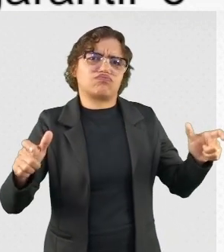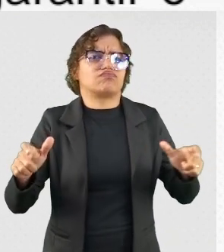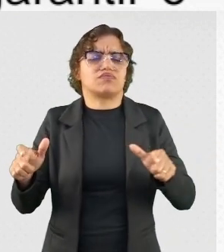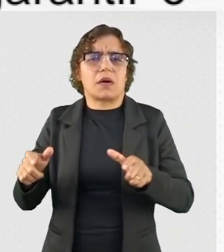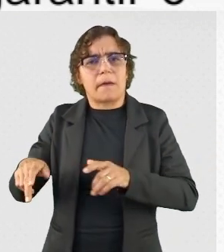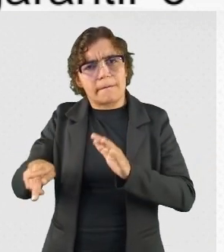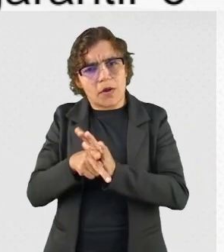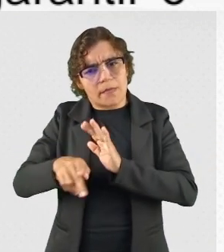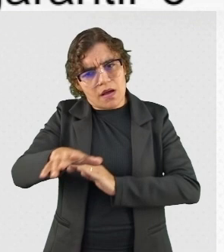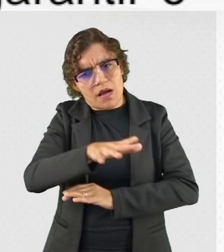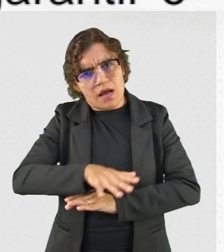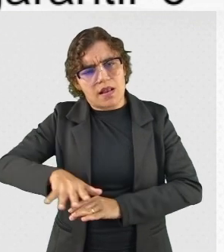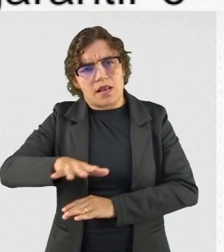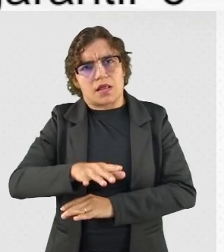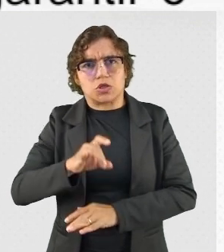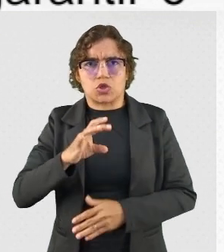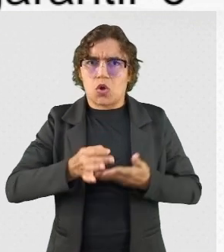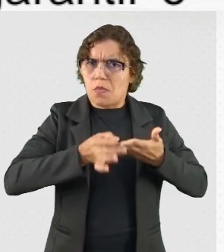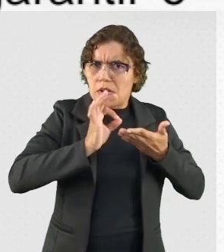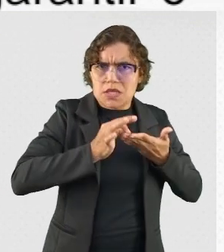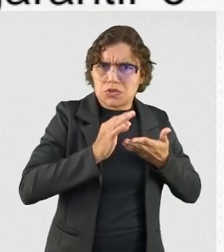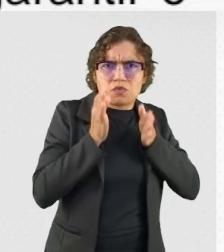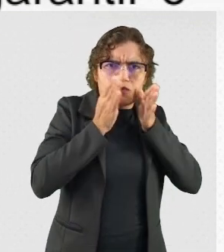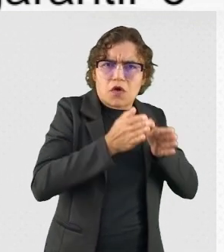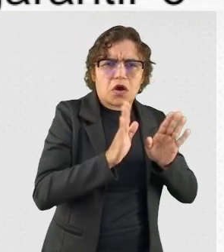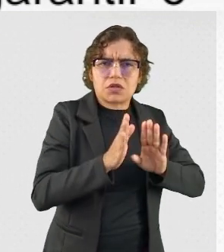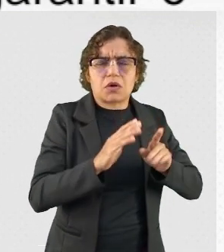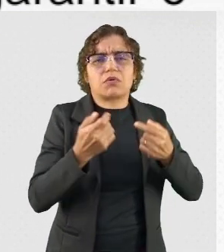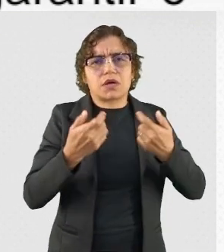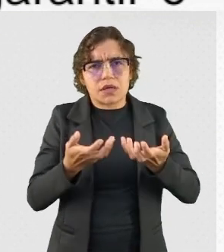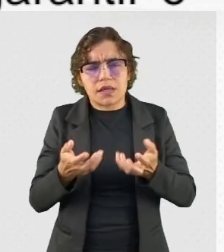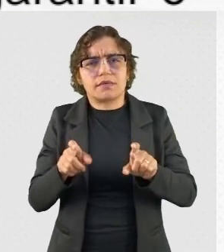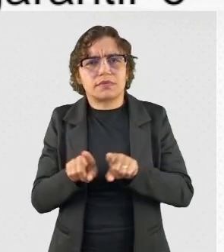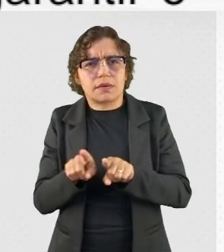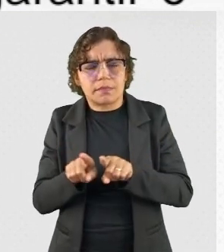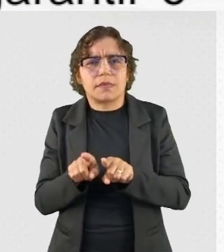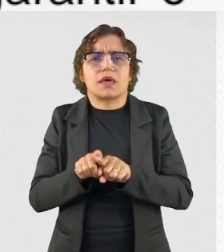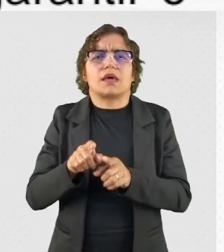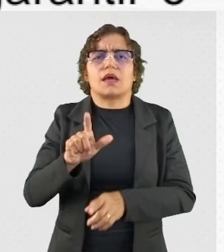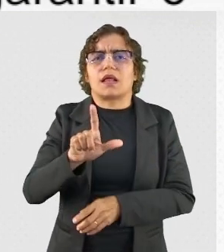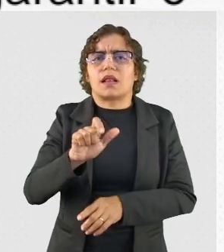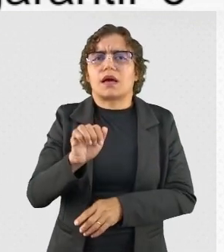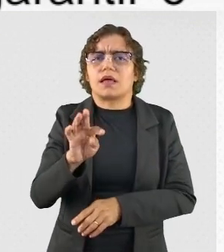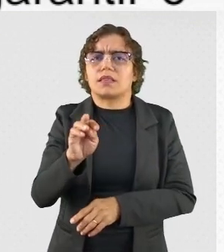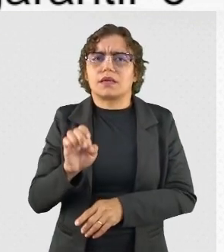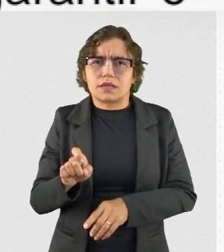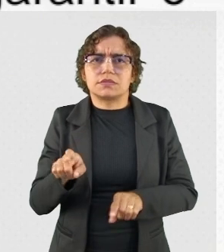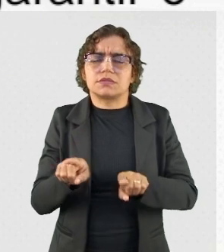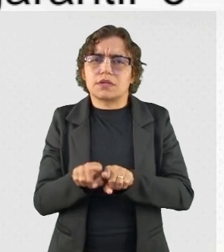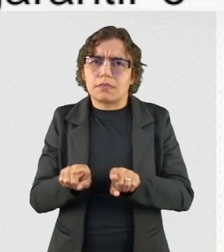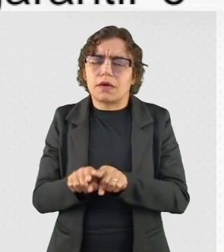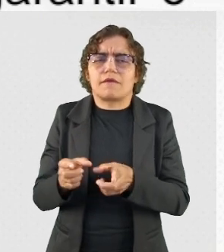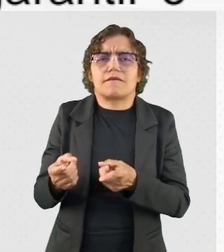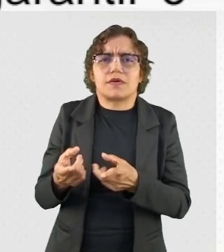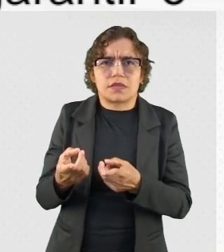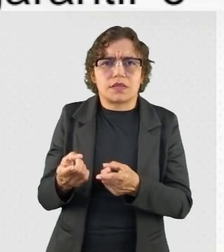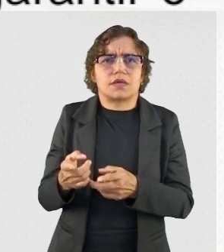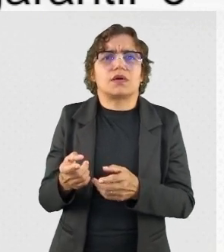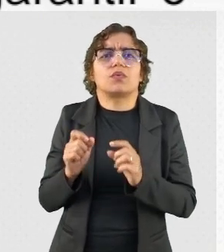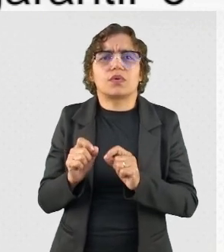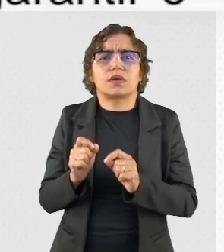na produção de café, enquanto produto de exportação queria também exportar o látex para a indústria automobilística, para a produção